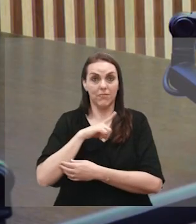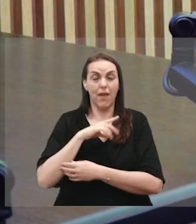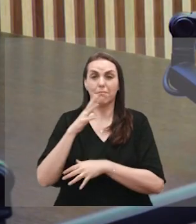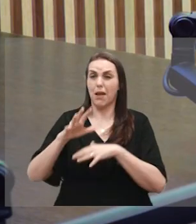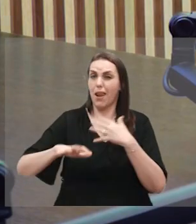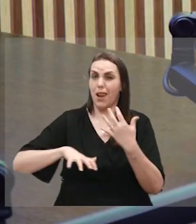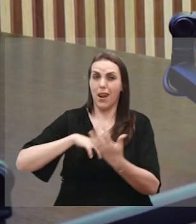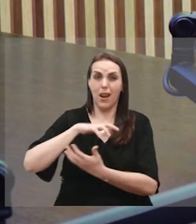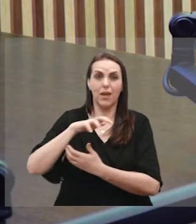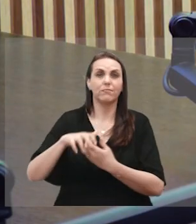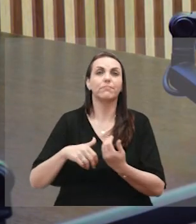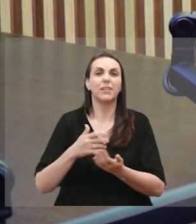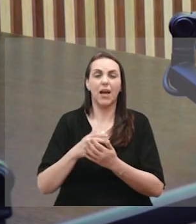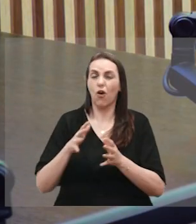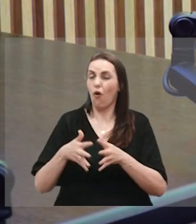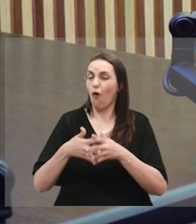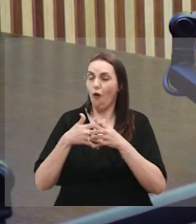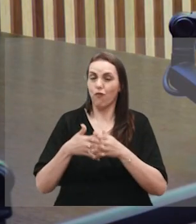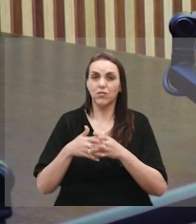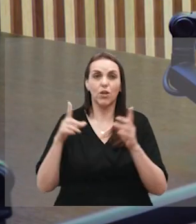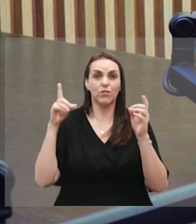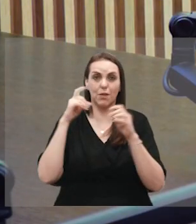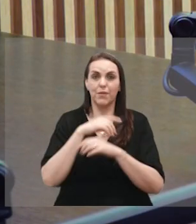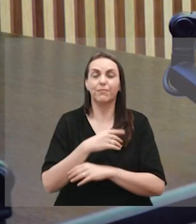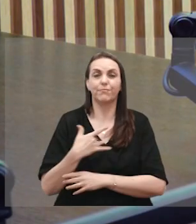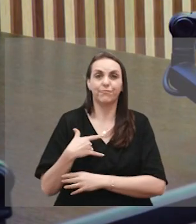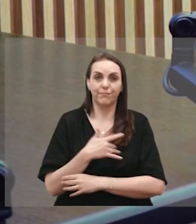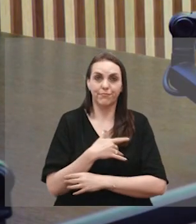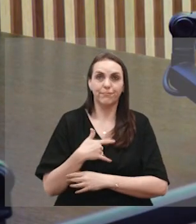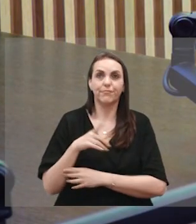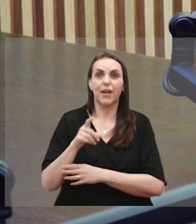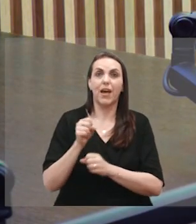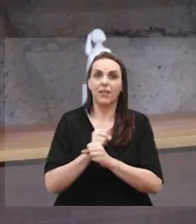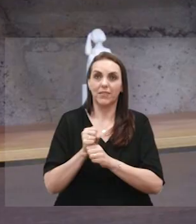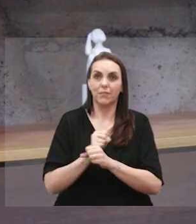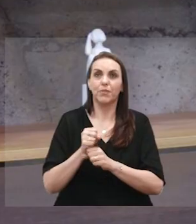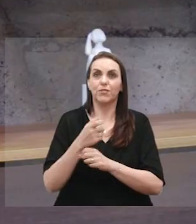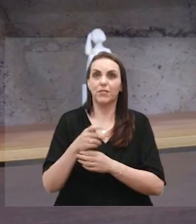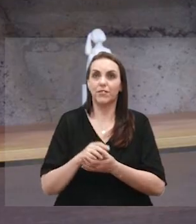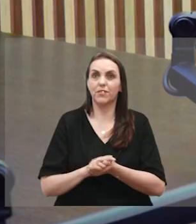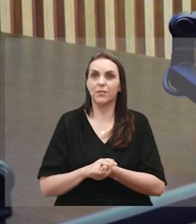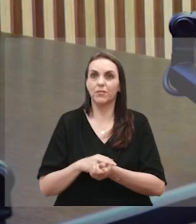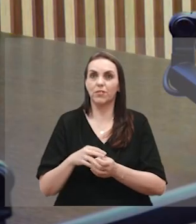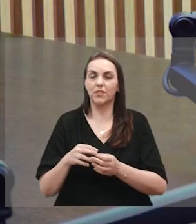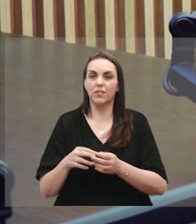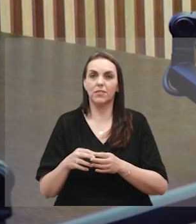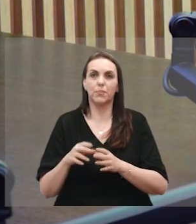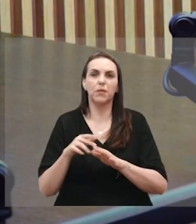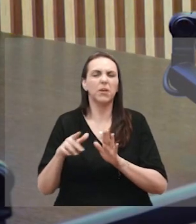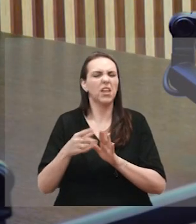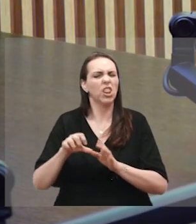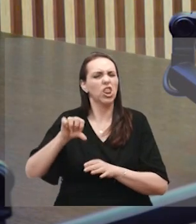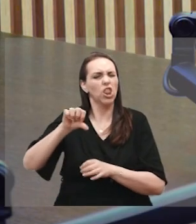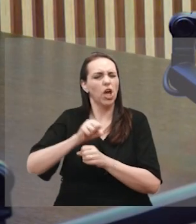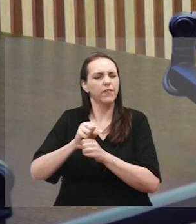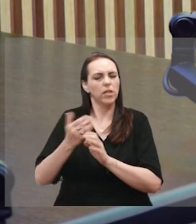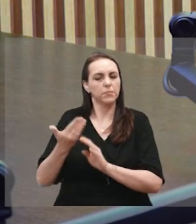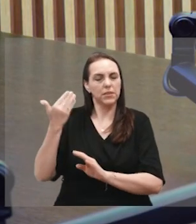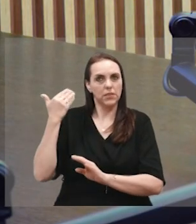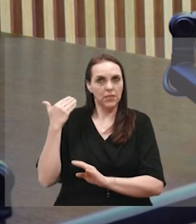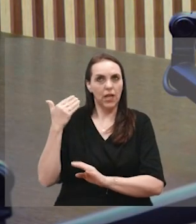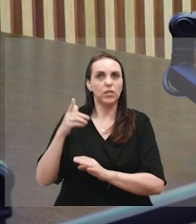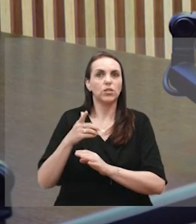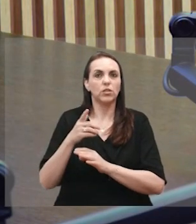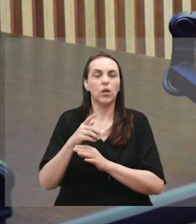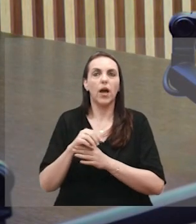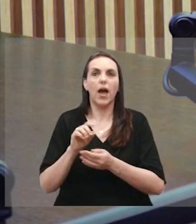época estava uma bagunça, estava um caos na saúde, não muito diferente do que está hoje. Que ano isso, verdade? Era há 9 anos atrás ali. E aí a